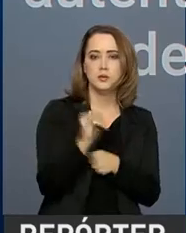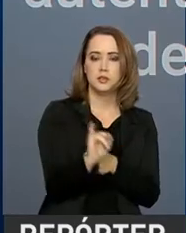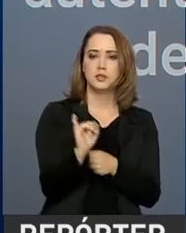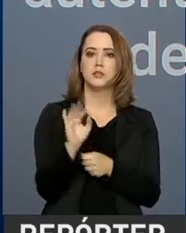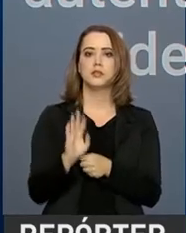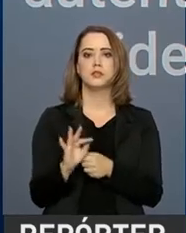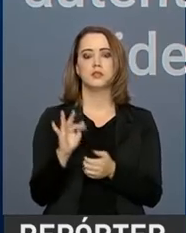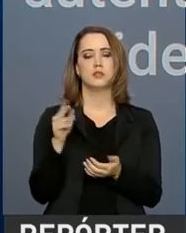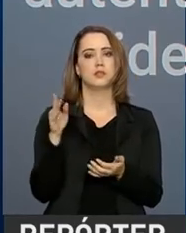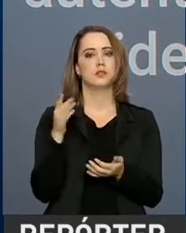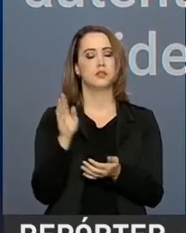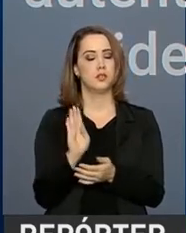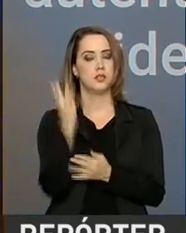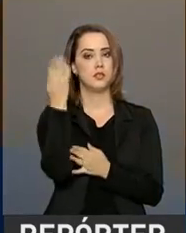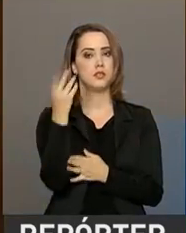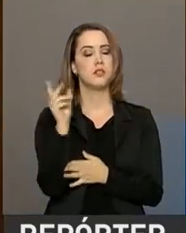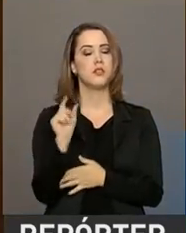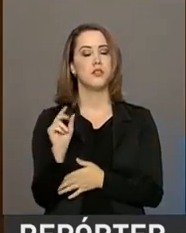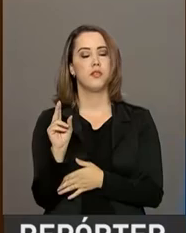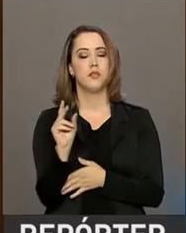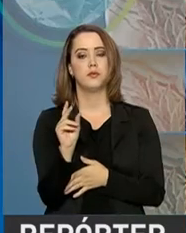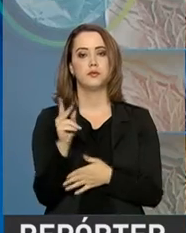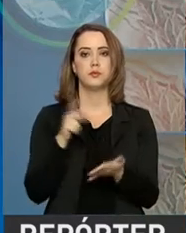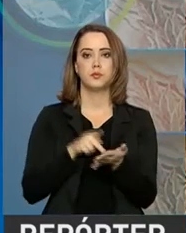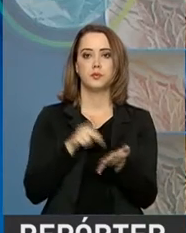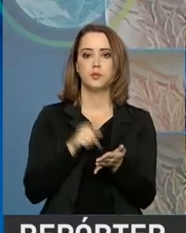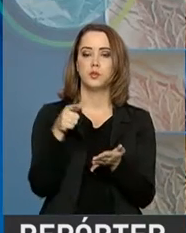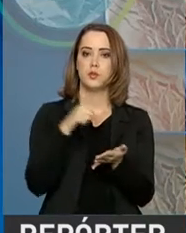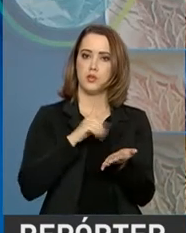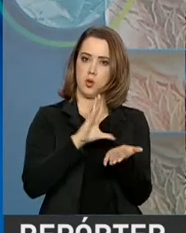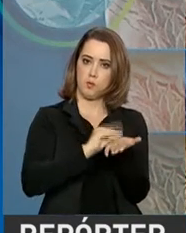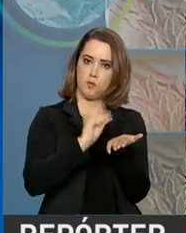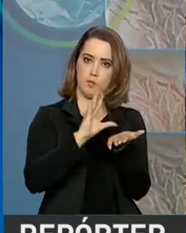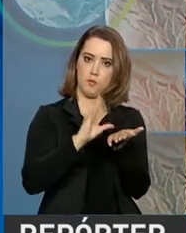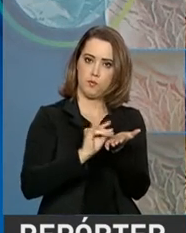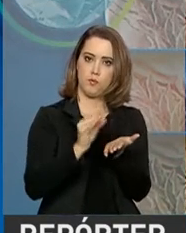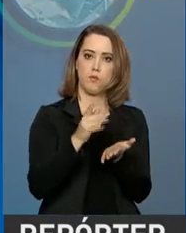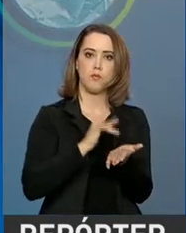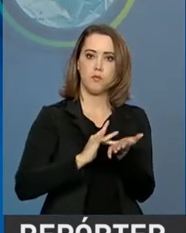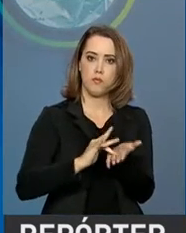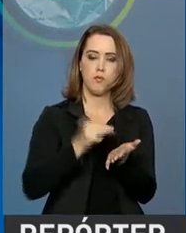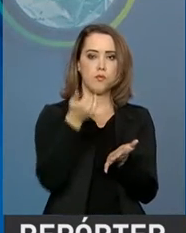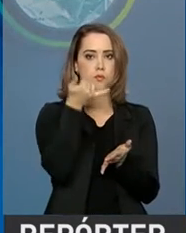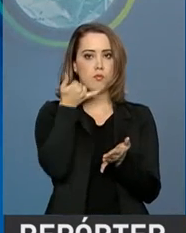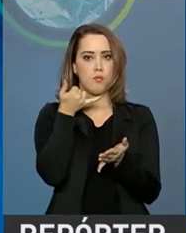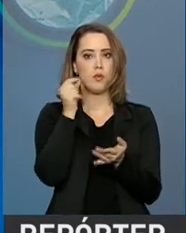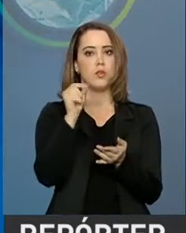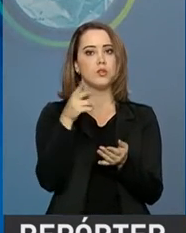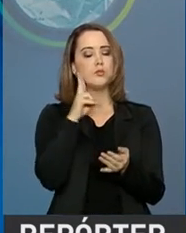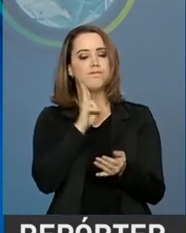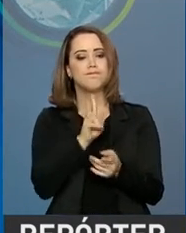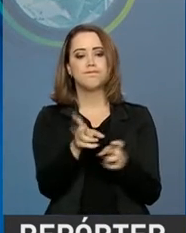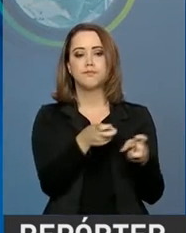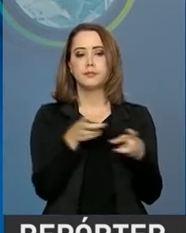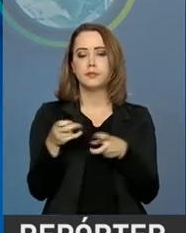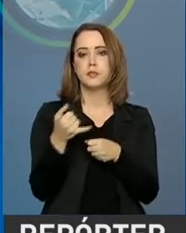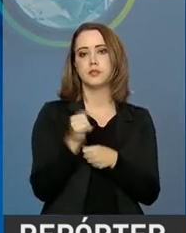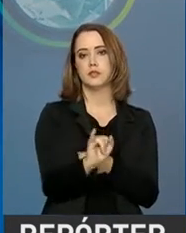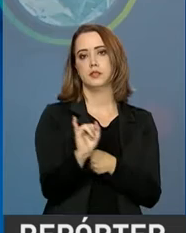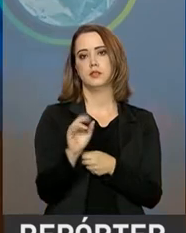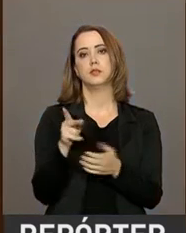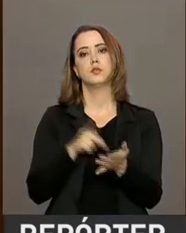o banco central lançou o dinheiro brasileiro o aplicativo auxilia com informações de onde vem a cédula e dá dicas de